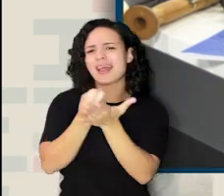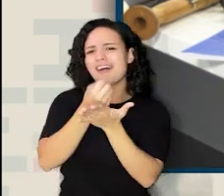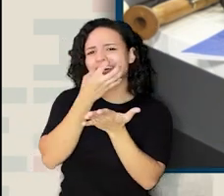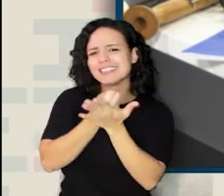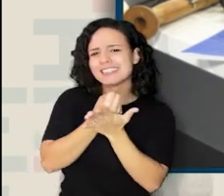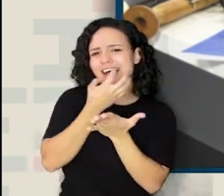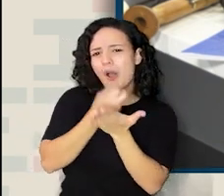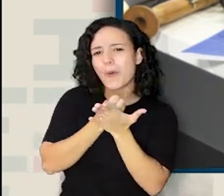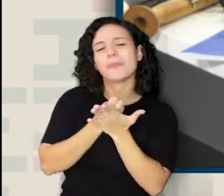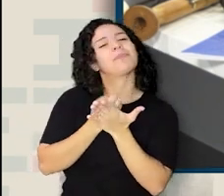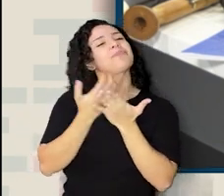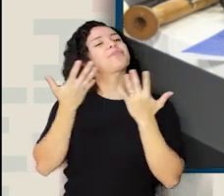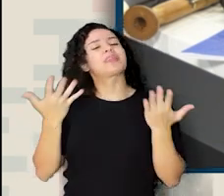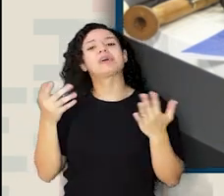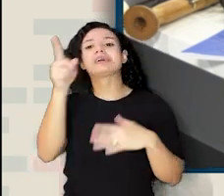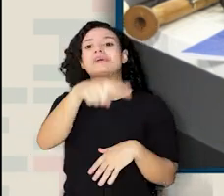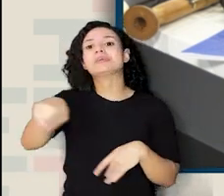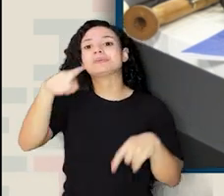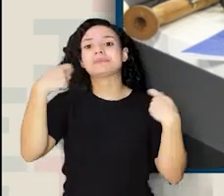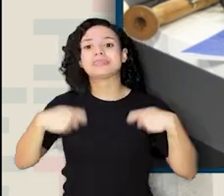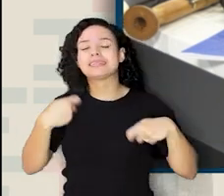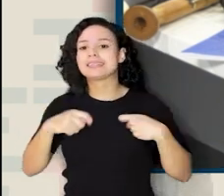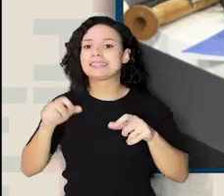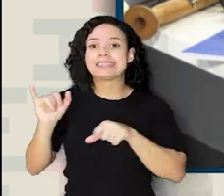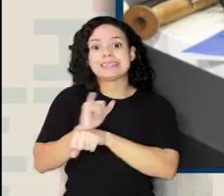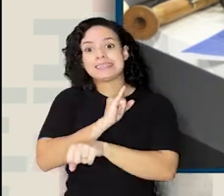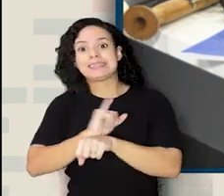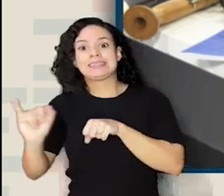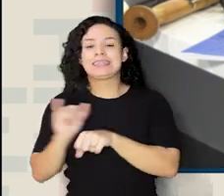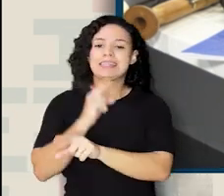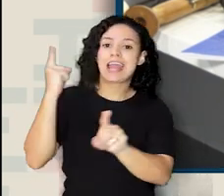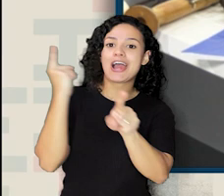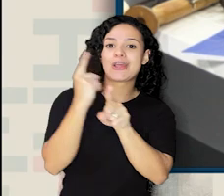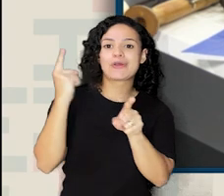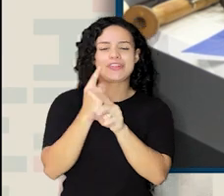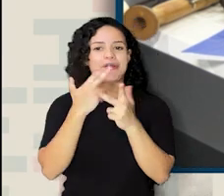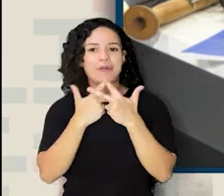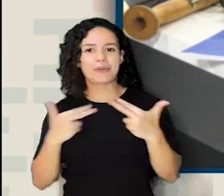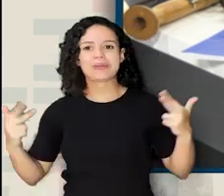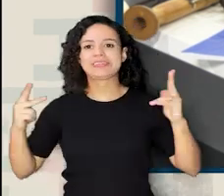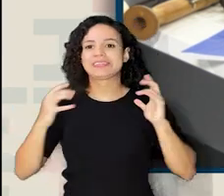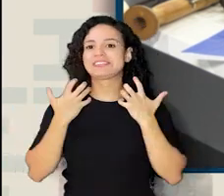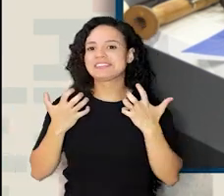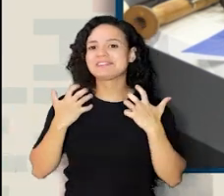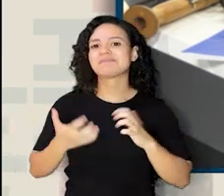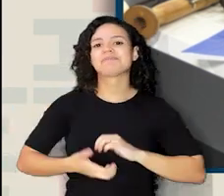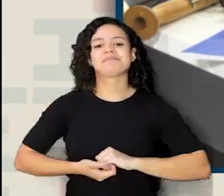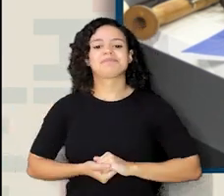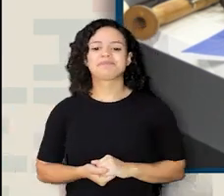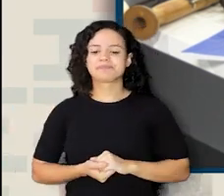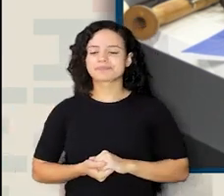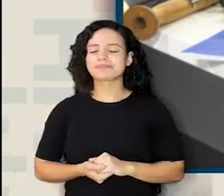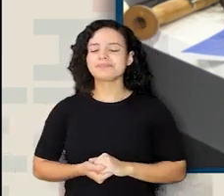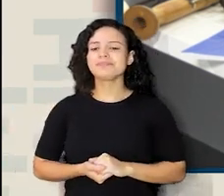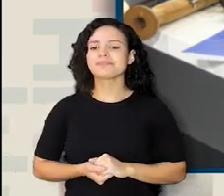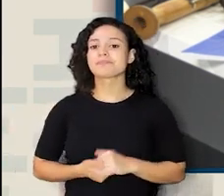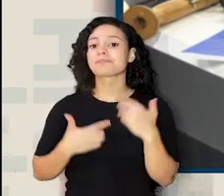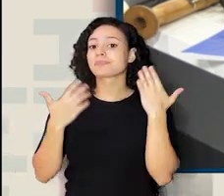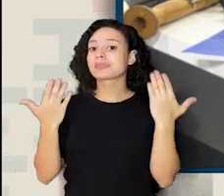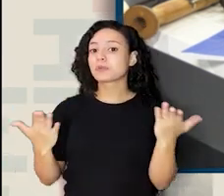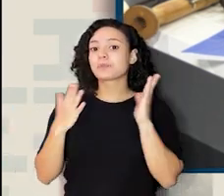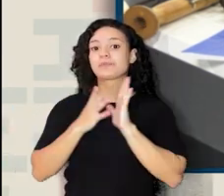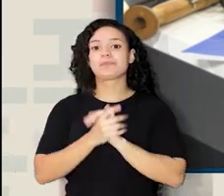também sobre gravação. E você acaba tendo que dar o seu jeito para encontrar o que você quer, tá?